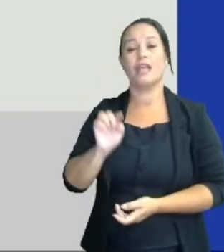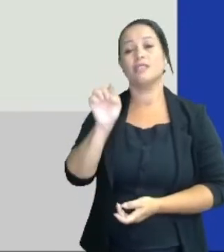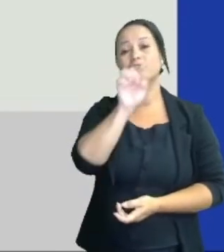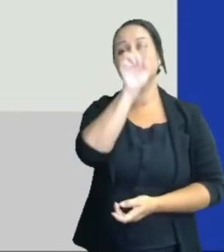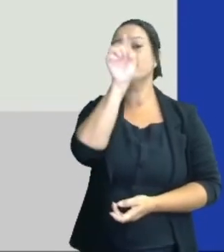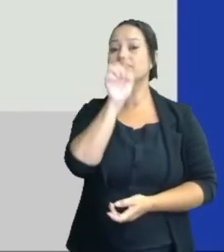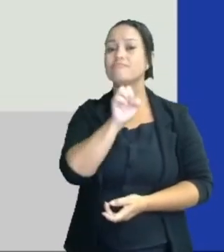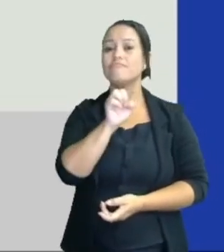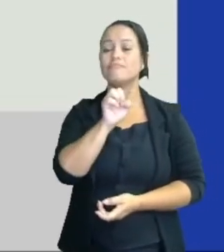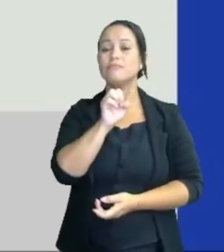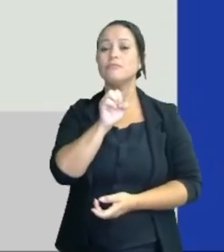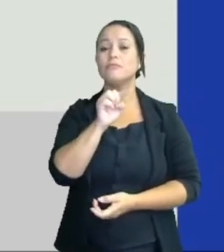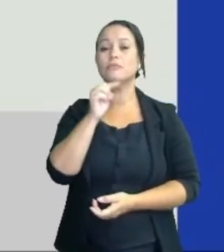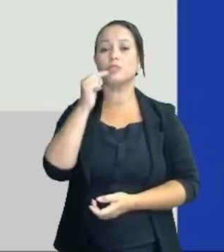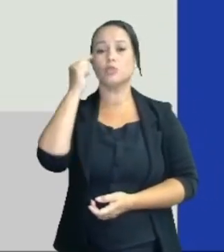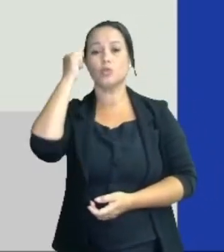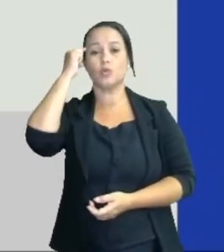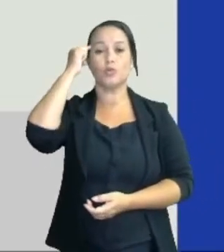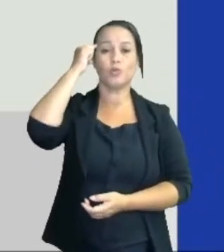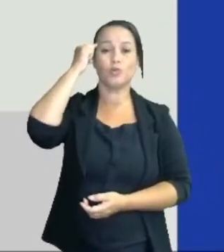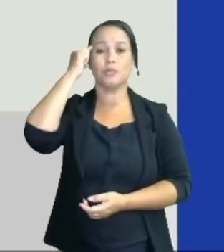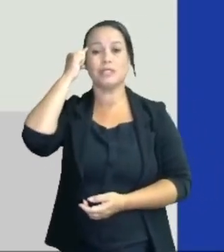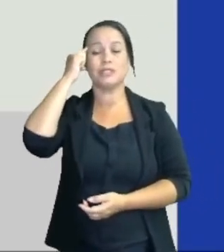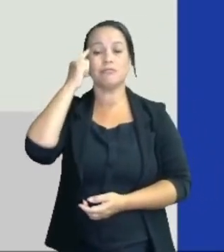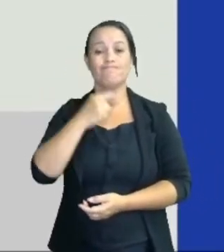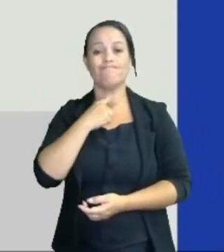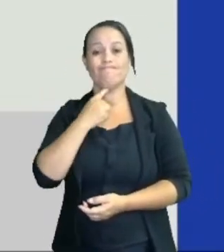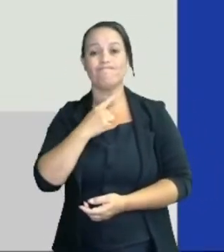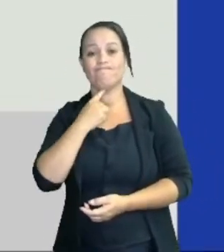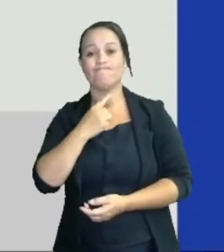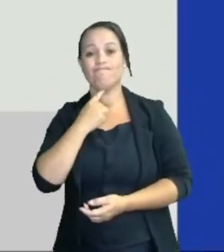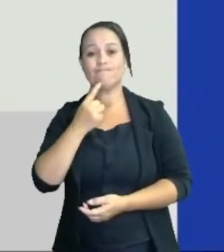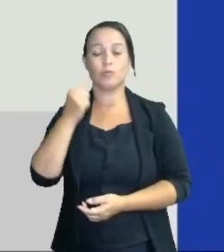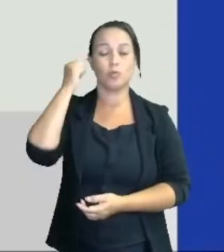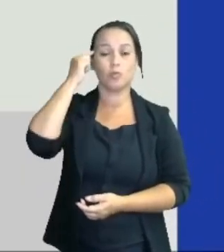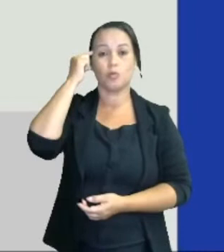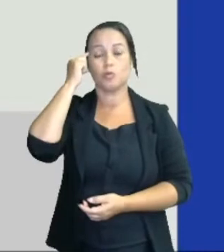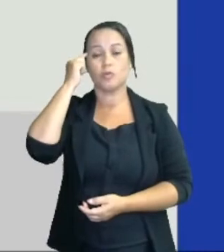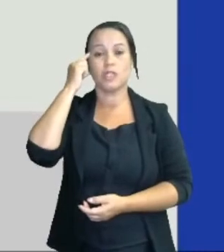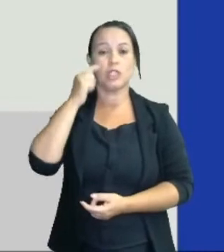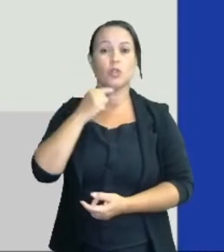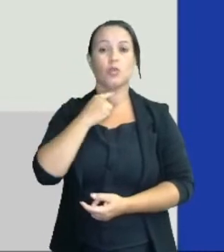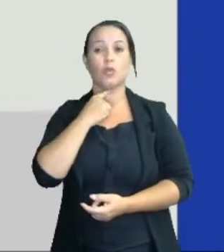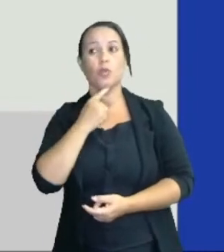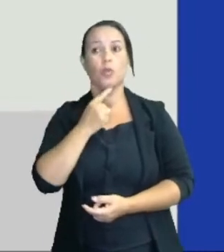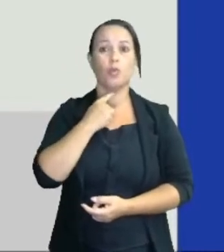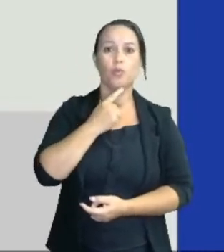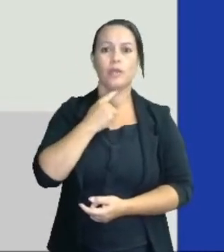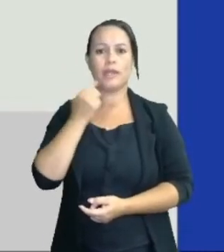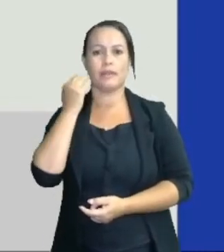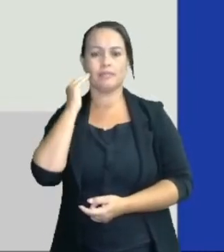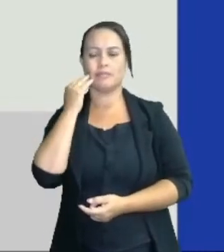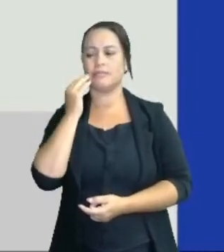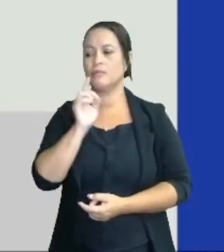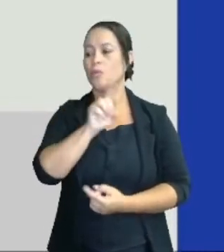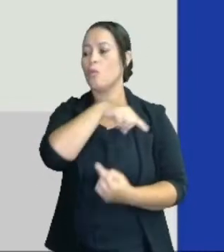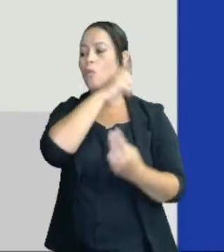Esse é o balãozinho da dúvida, quando o personagem está com